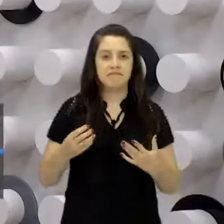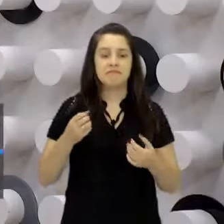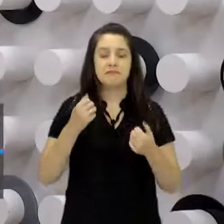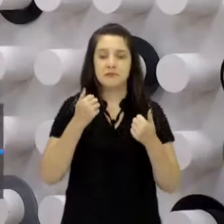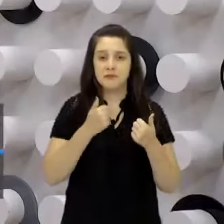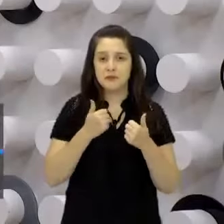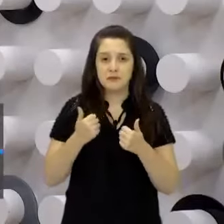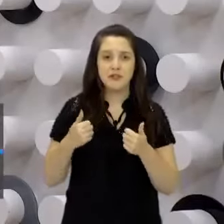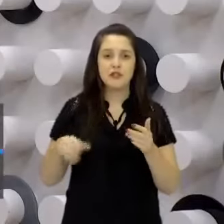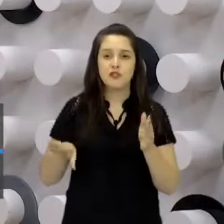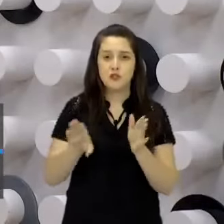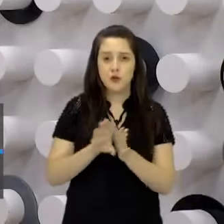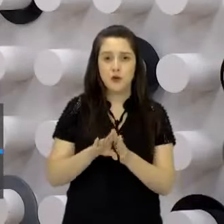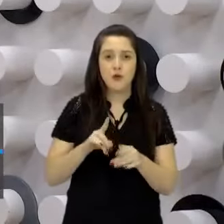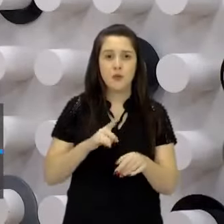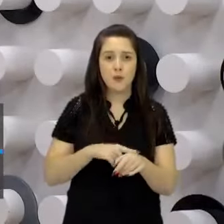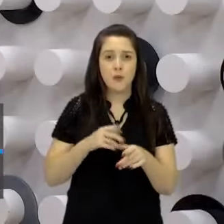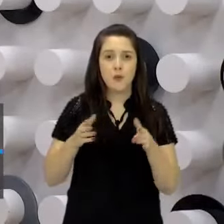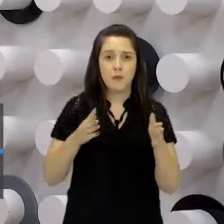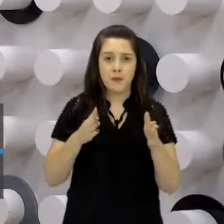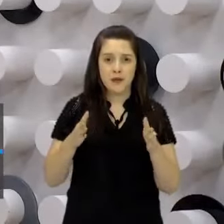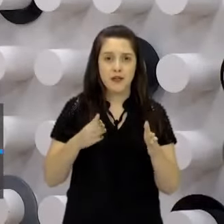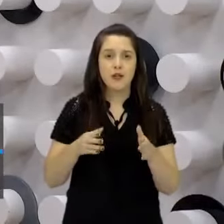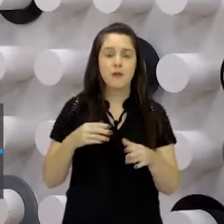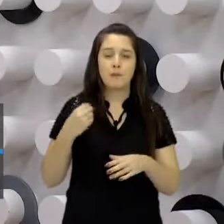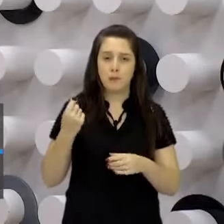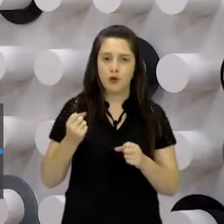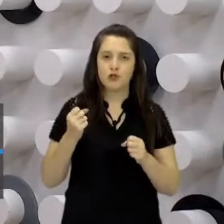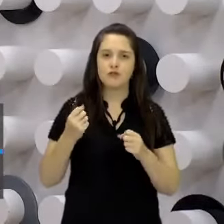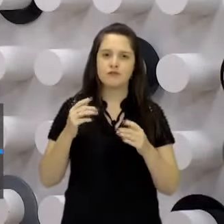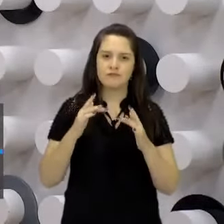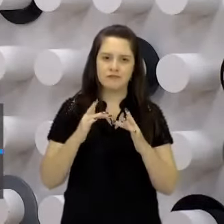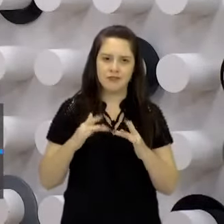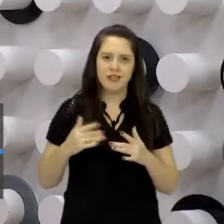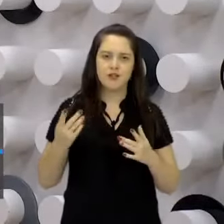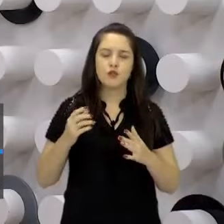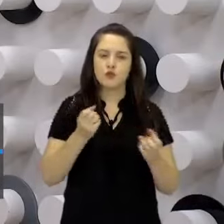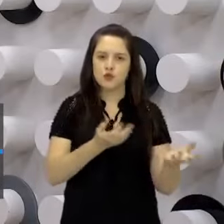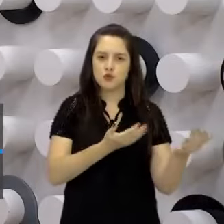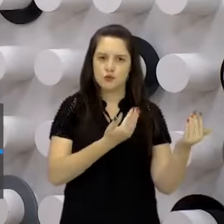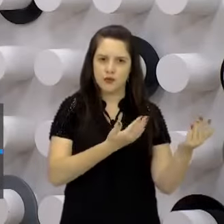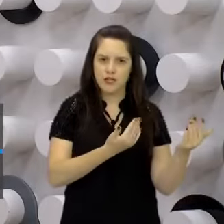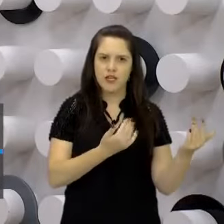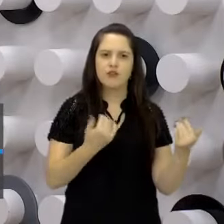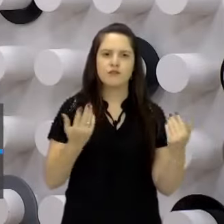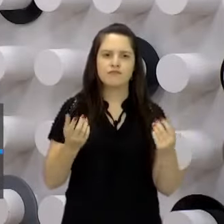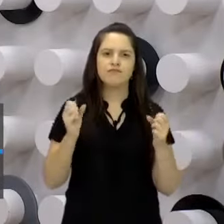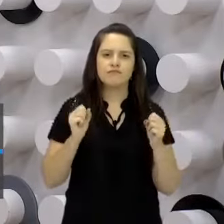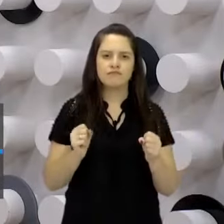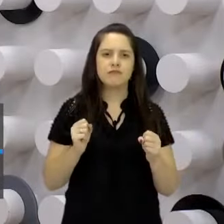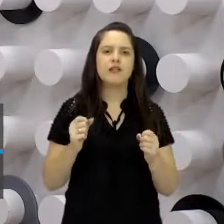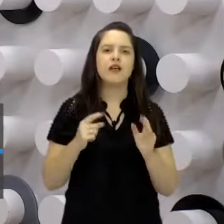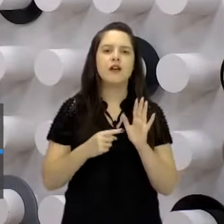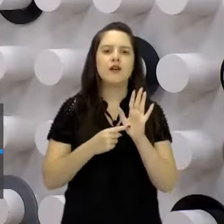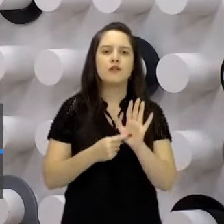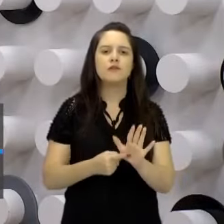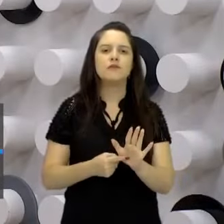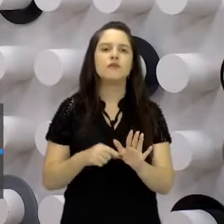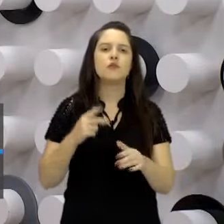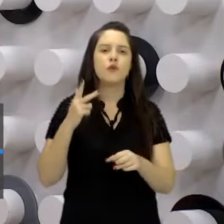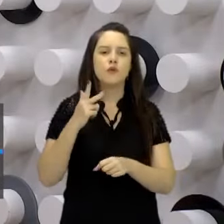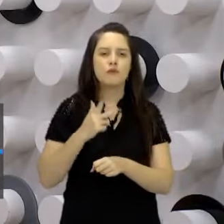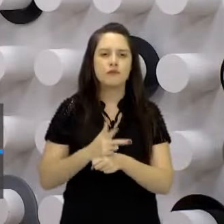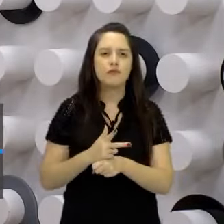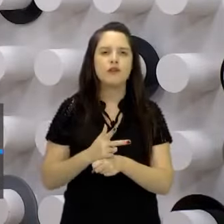Então, a gente teve um momento ele mostrando o protagonismo juvenil, né? Como representando a representação, um vídeo, um